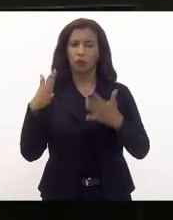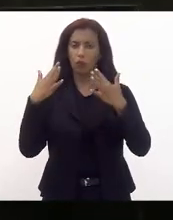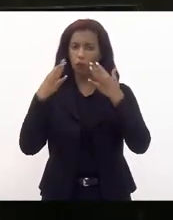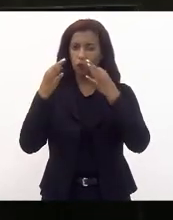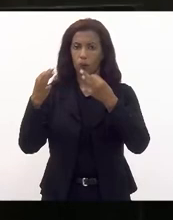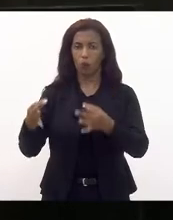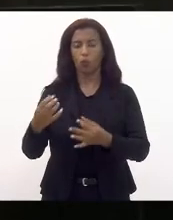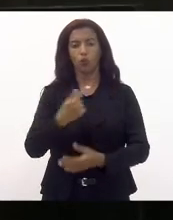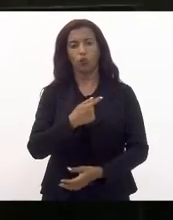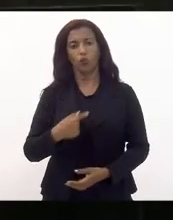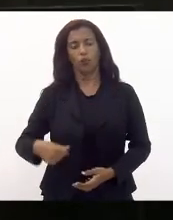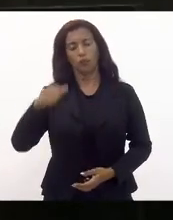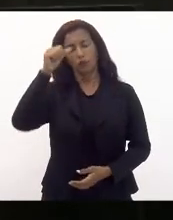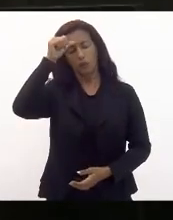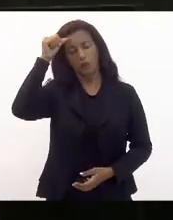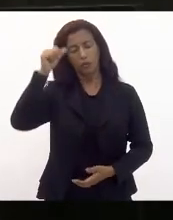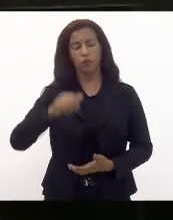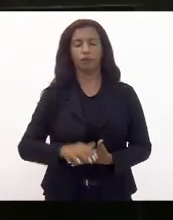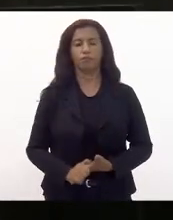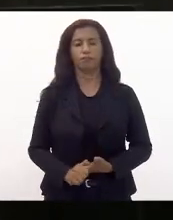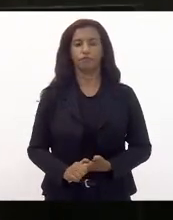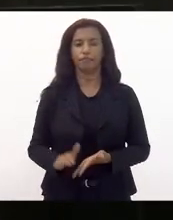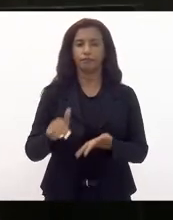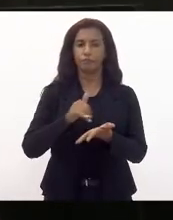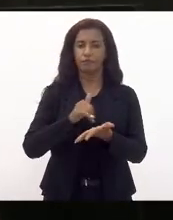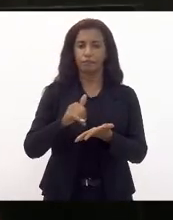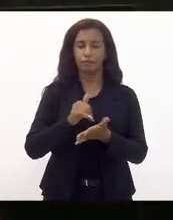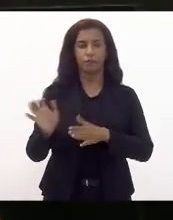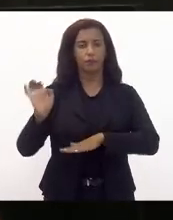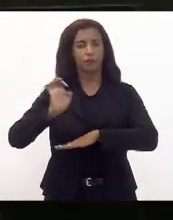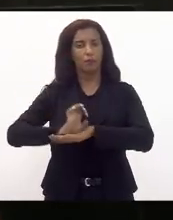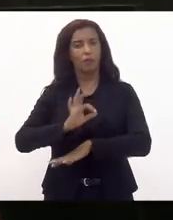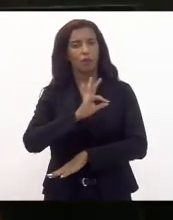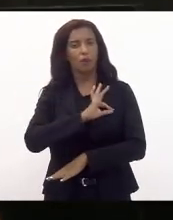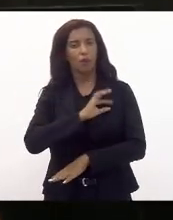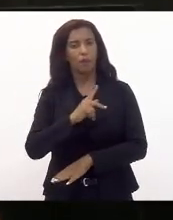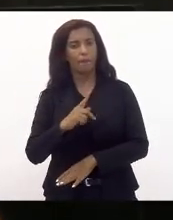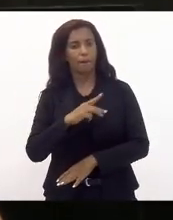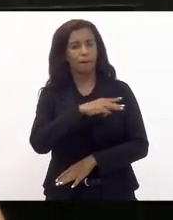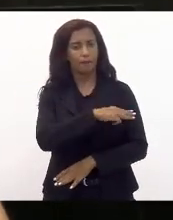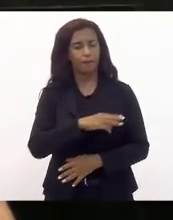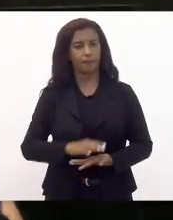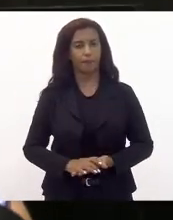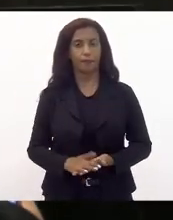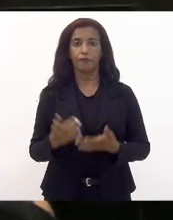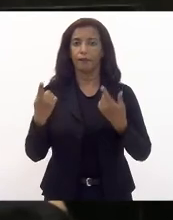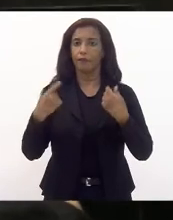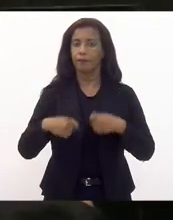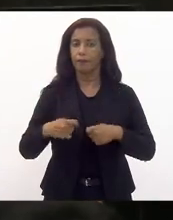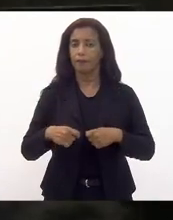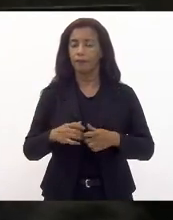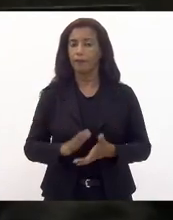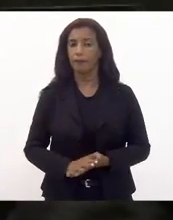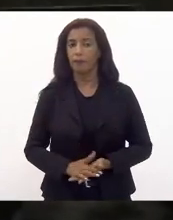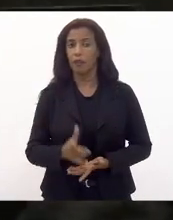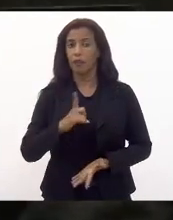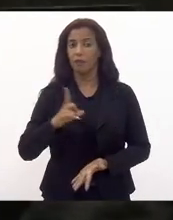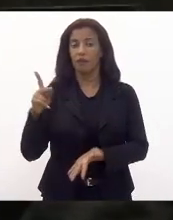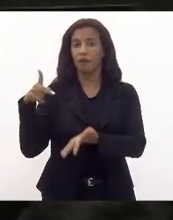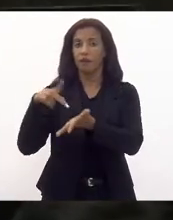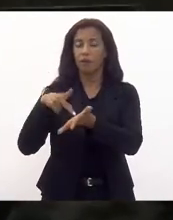atenção do governador Cláudio Castro do secretário de estado da Polícia Militar Precisamos ser